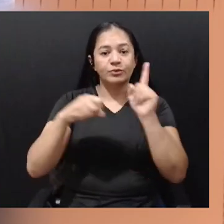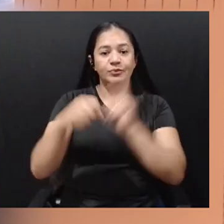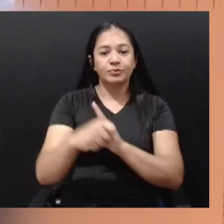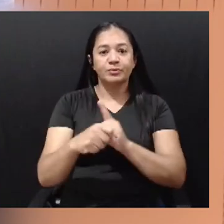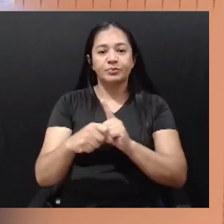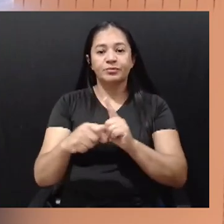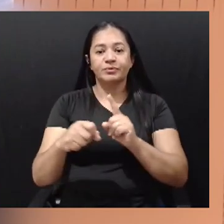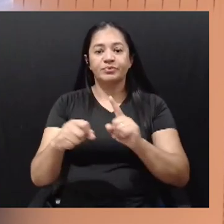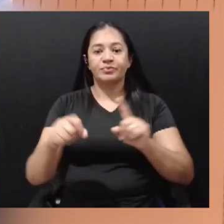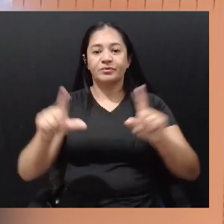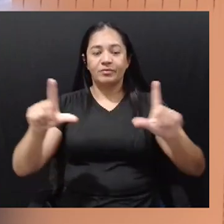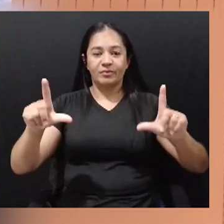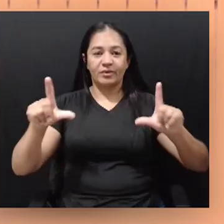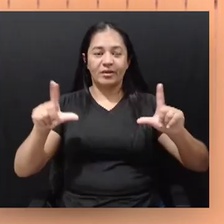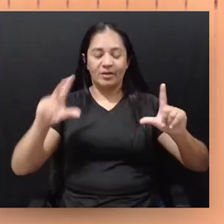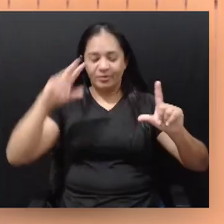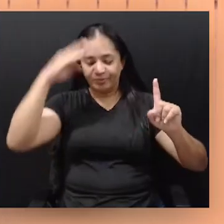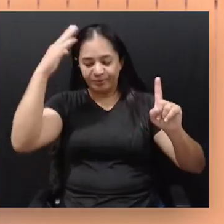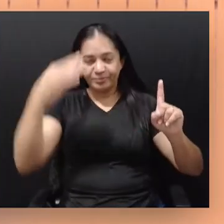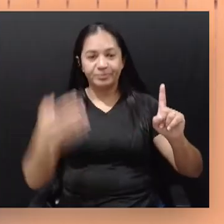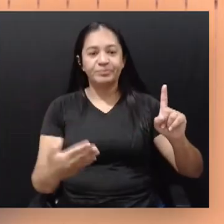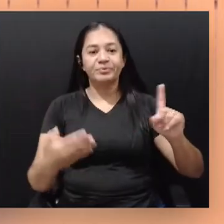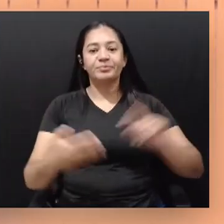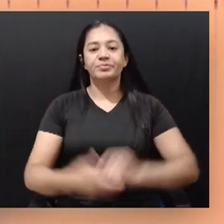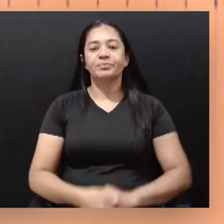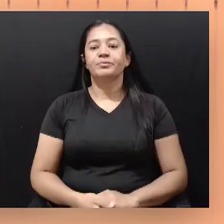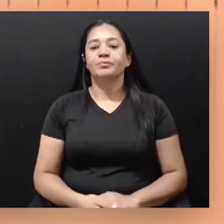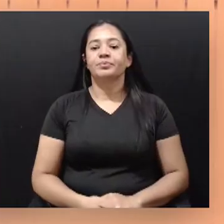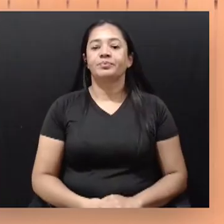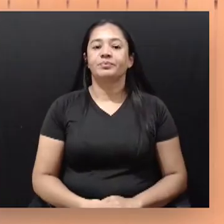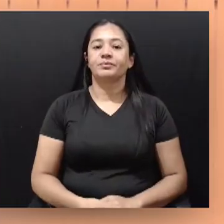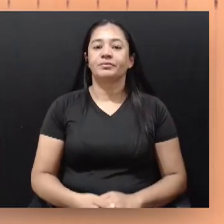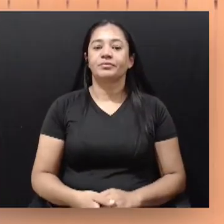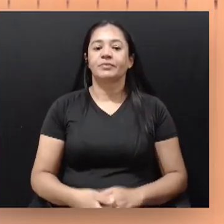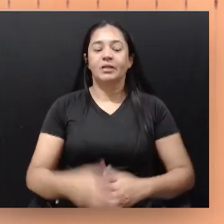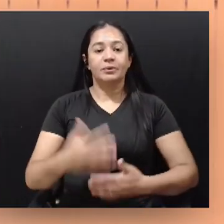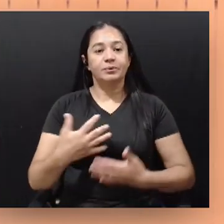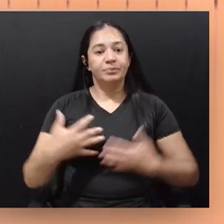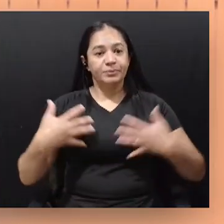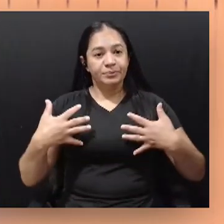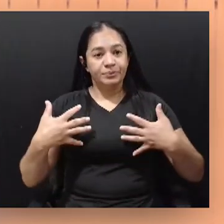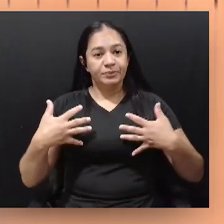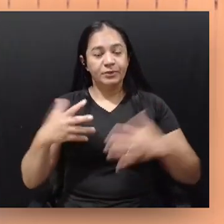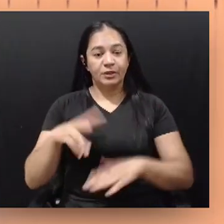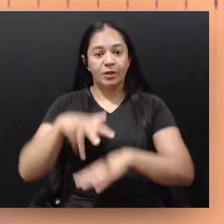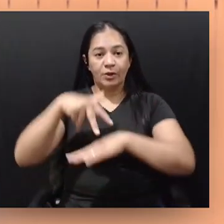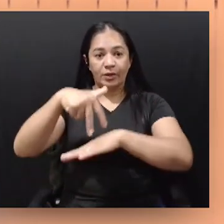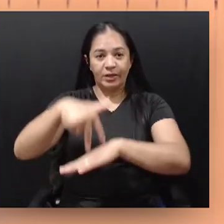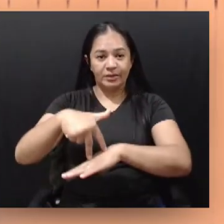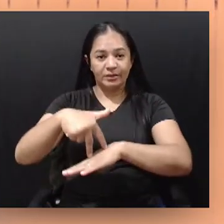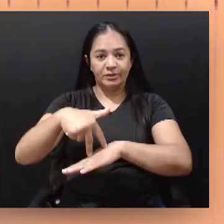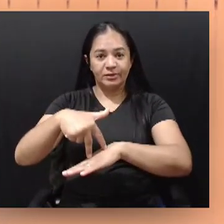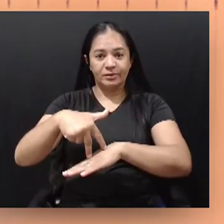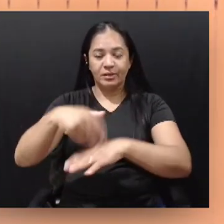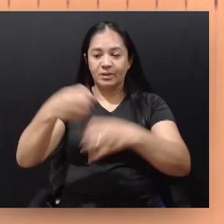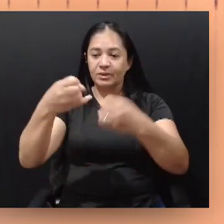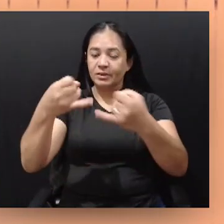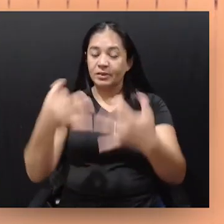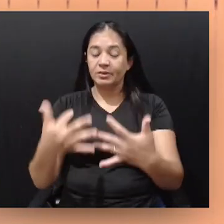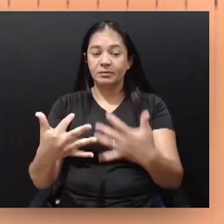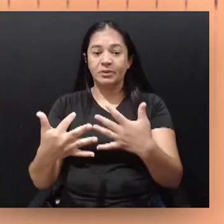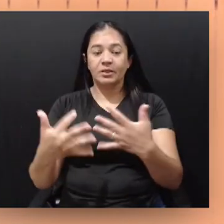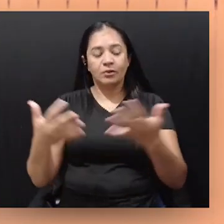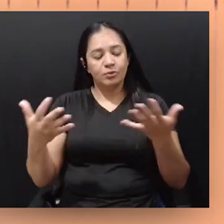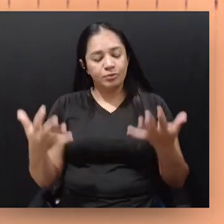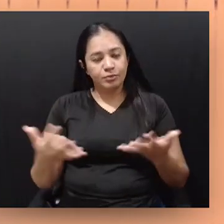no plenário do Legislativo. E é com grande satisfação que venho a esta tribuna para justificar e enaltecer a homenagem ao